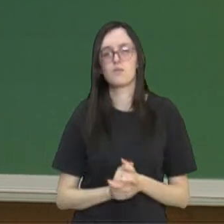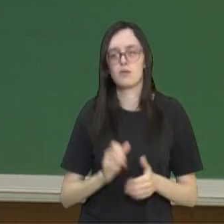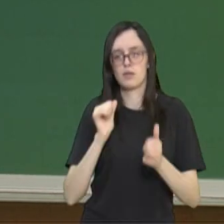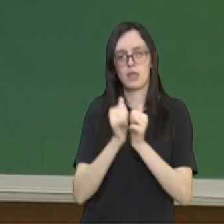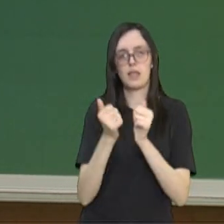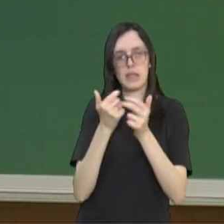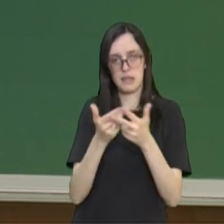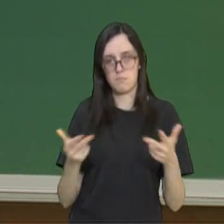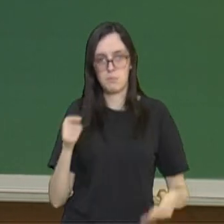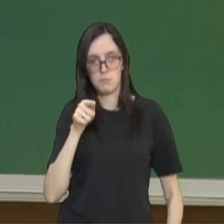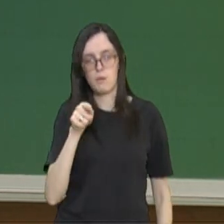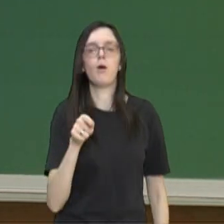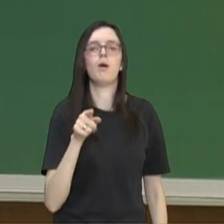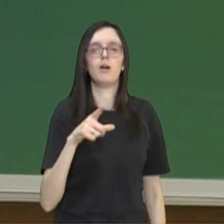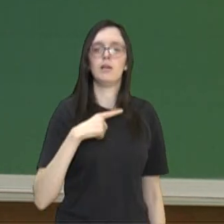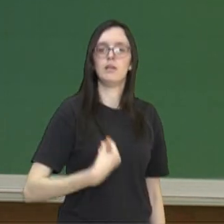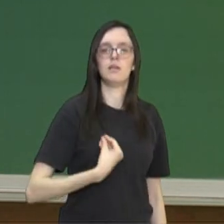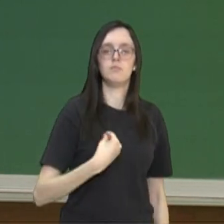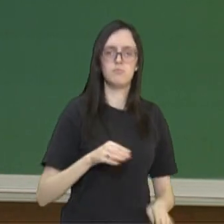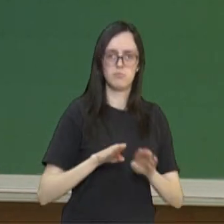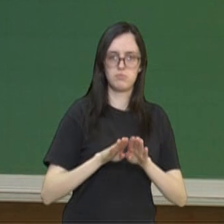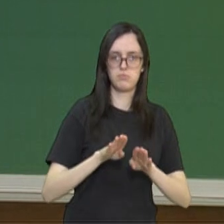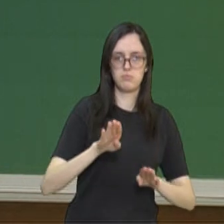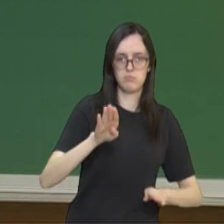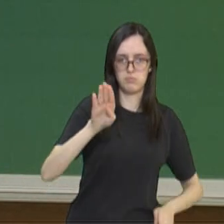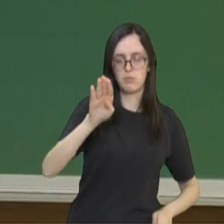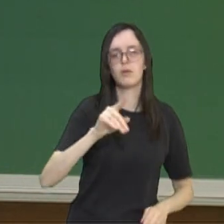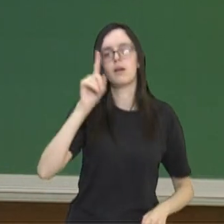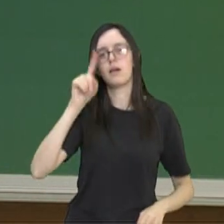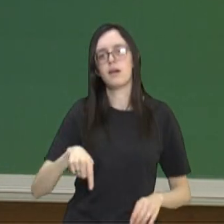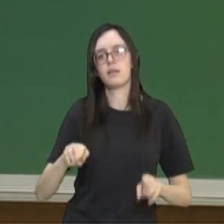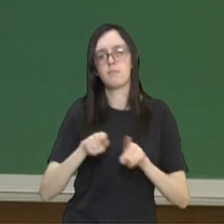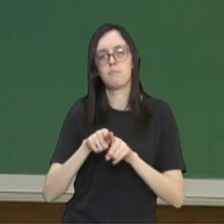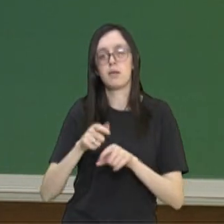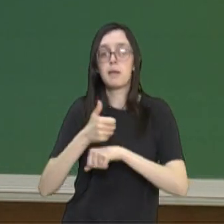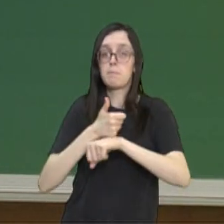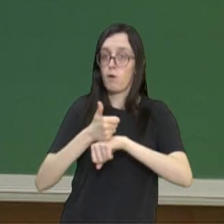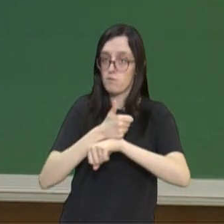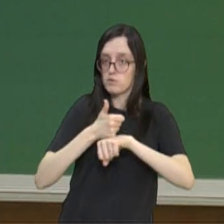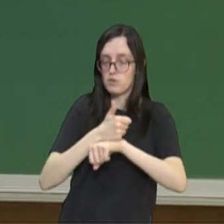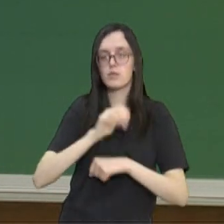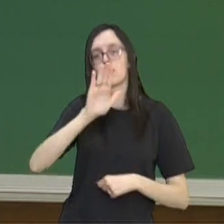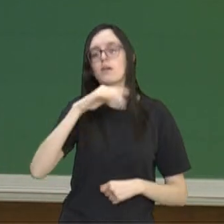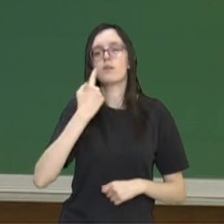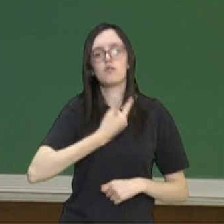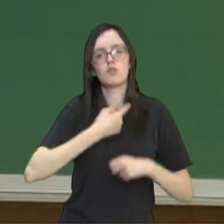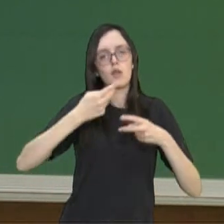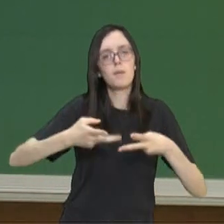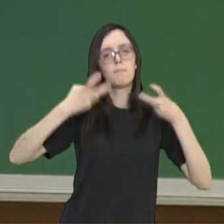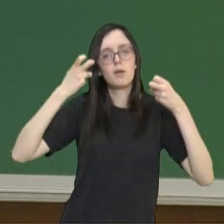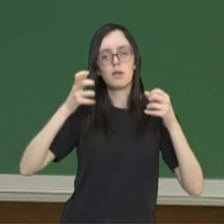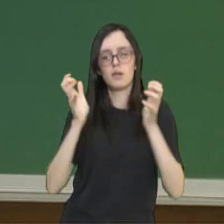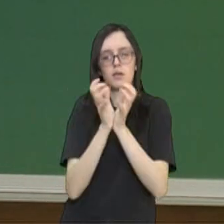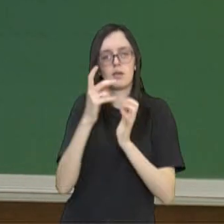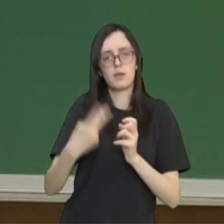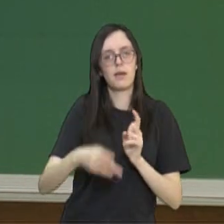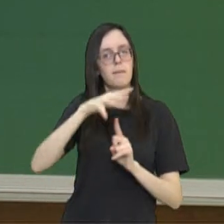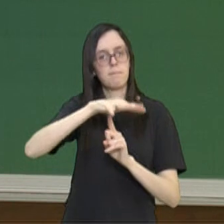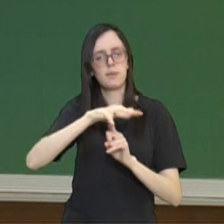de lazer, como um hobby muitas vezes, né, e se encontram para jogar, né. Aqui também